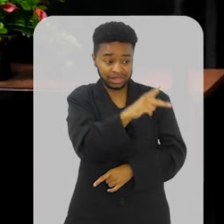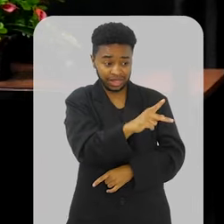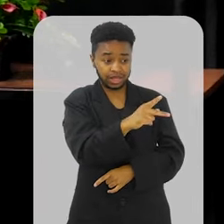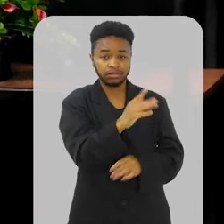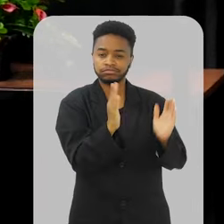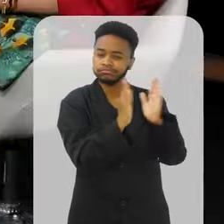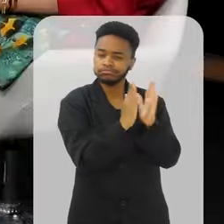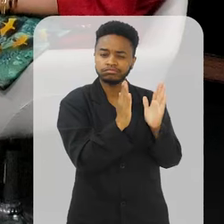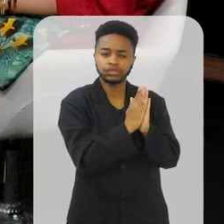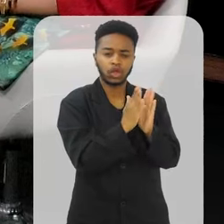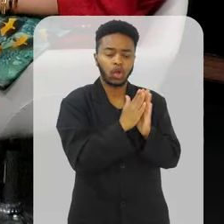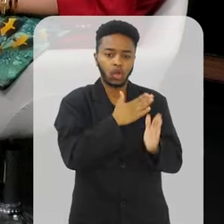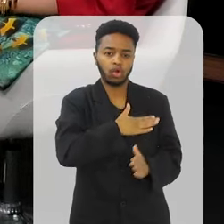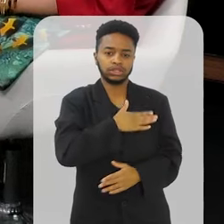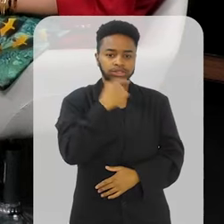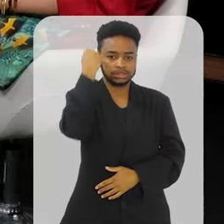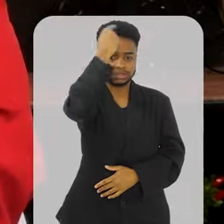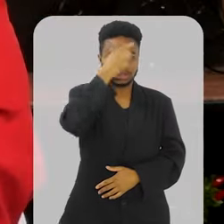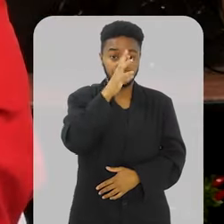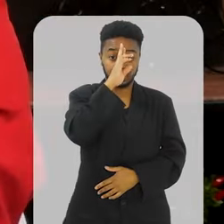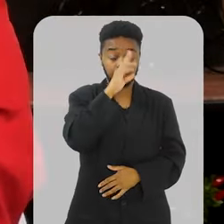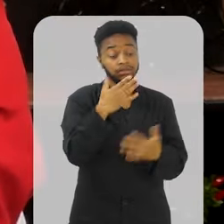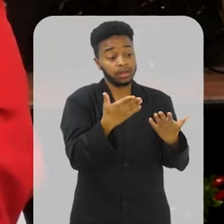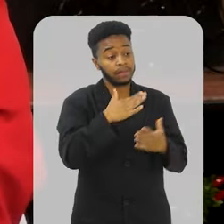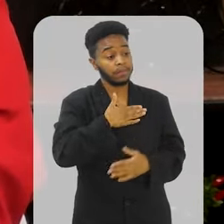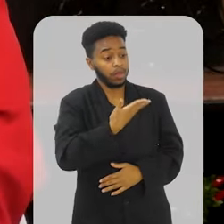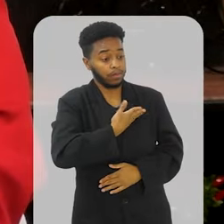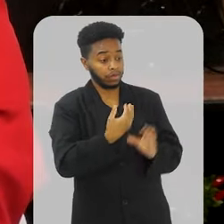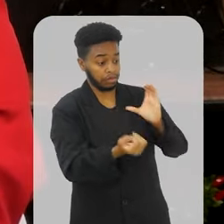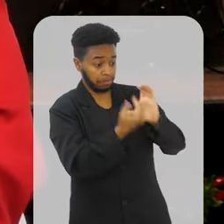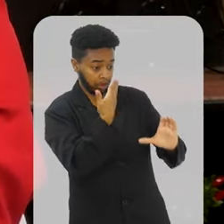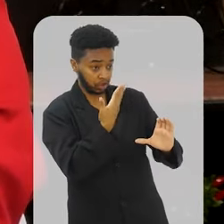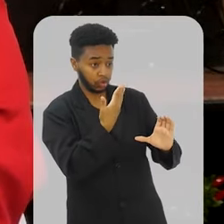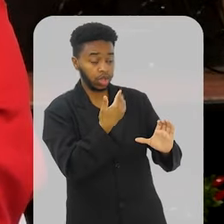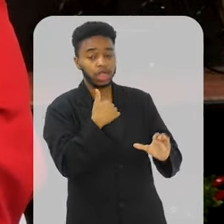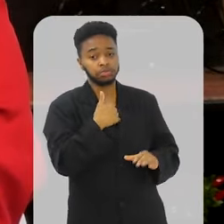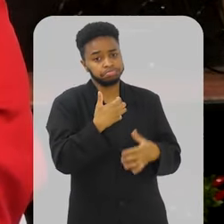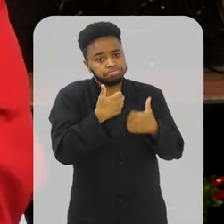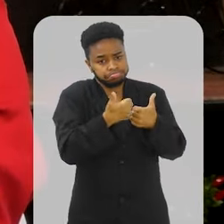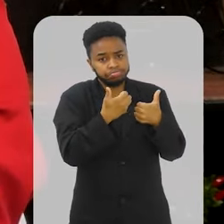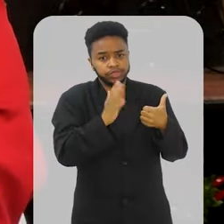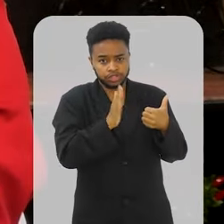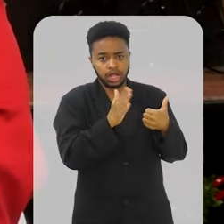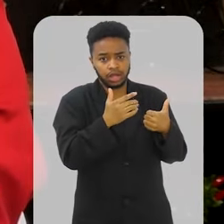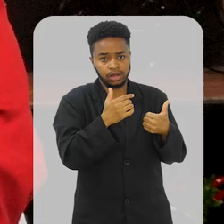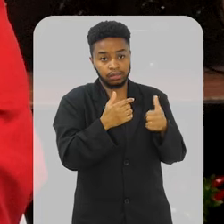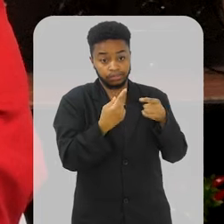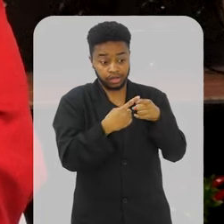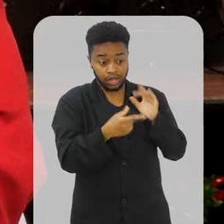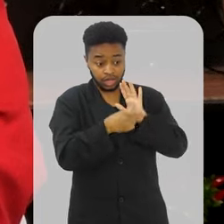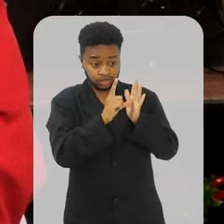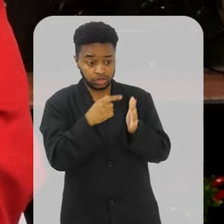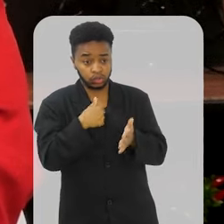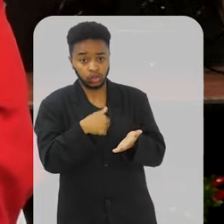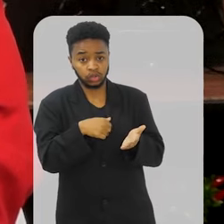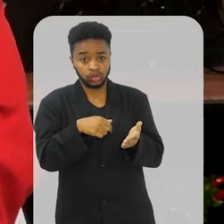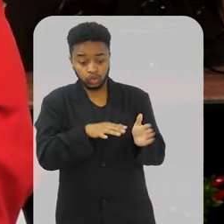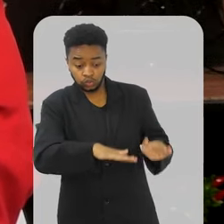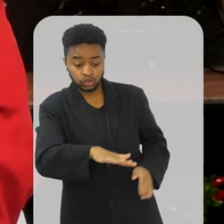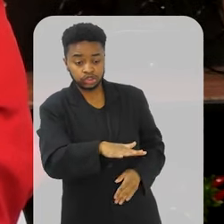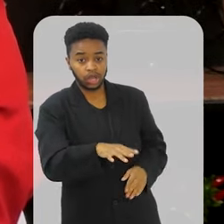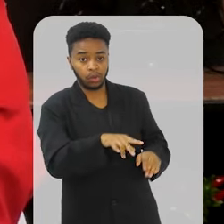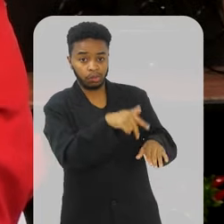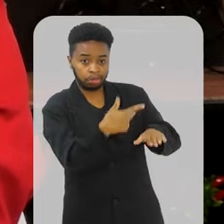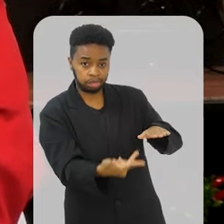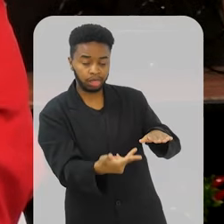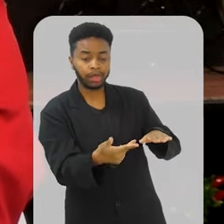el pedindo uma oração PR mim E aí o al me mandou eu já bem em cima da cama já que eu tava no chão já